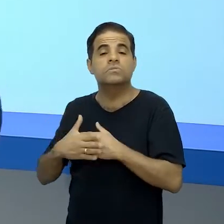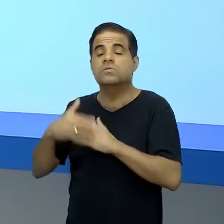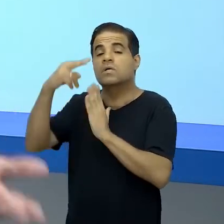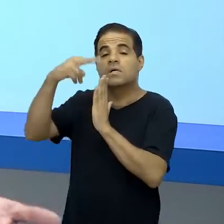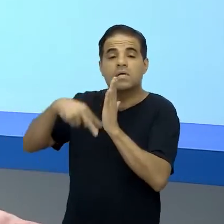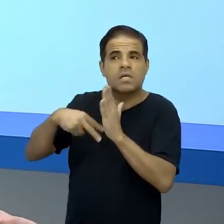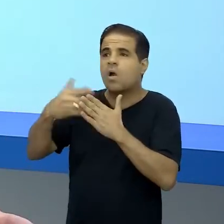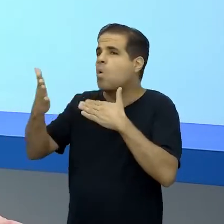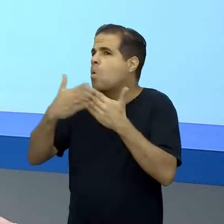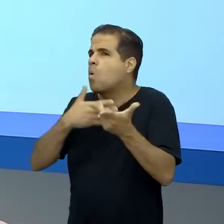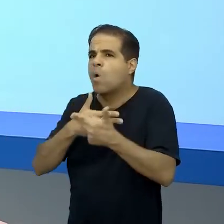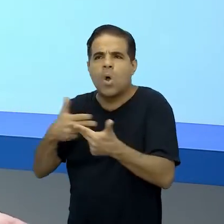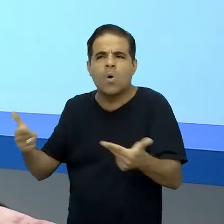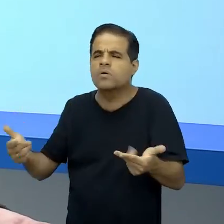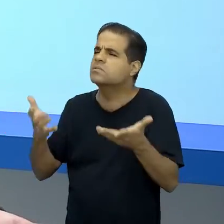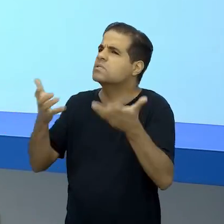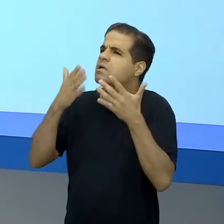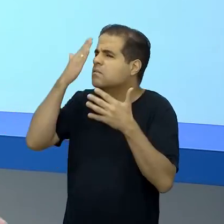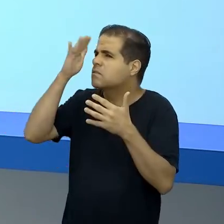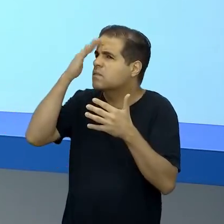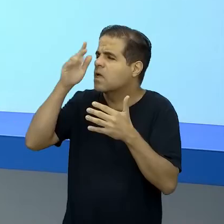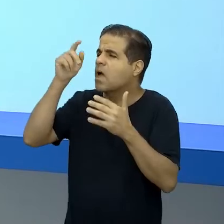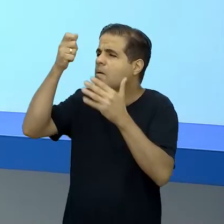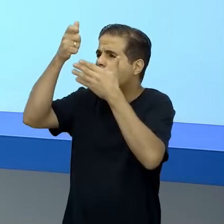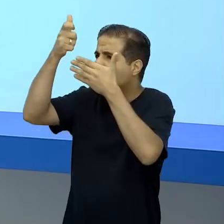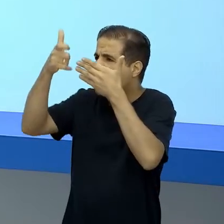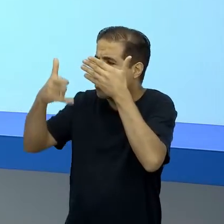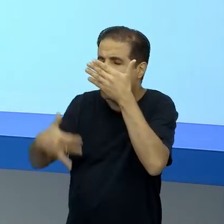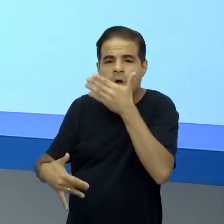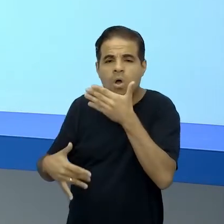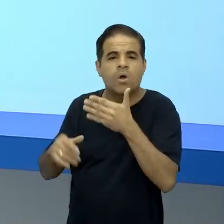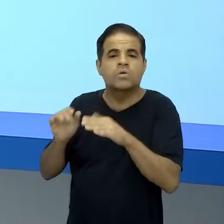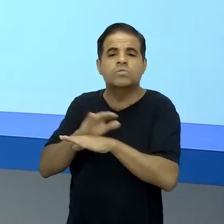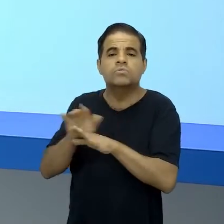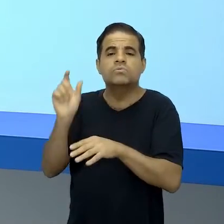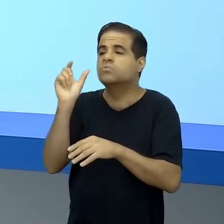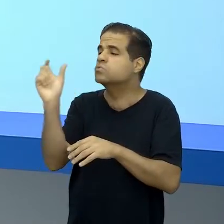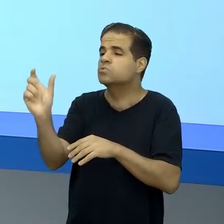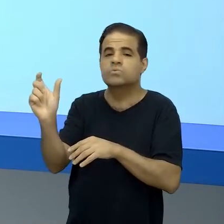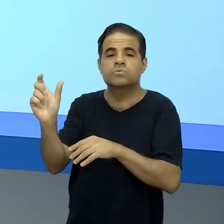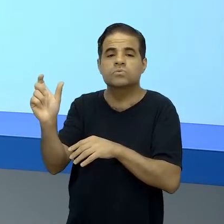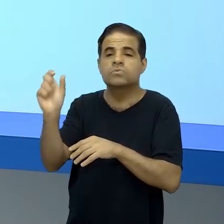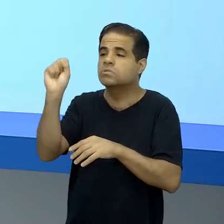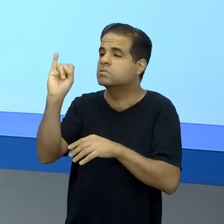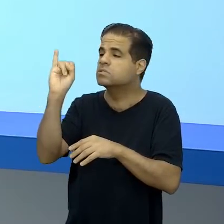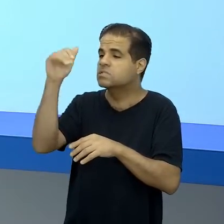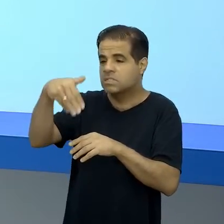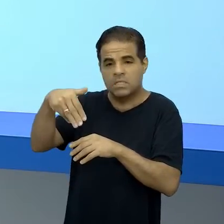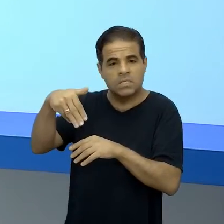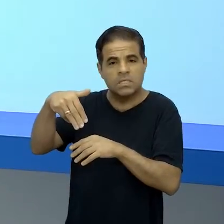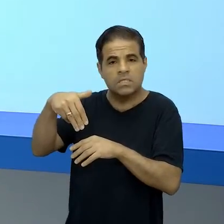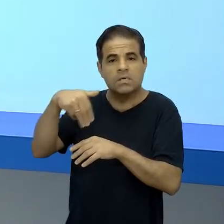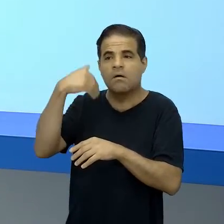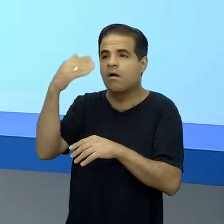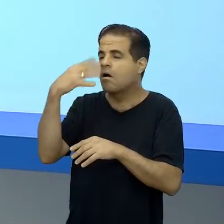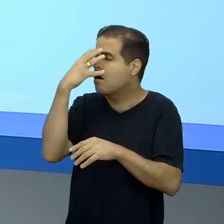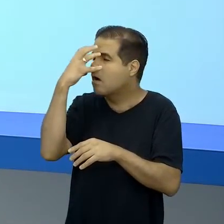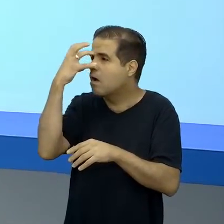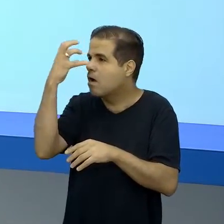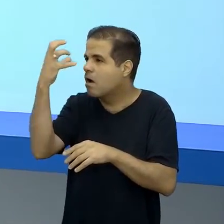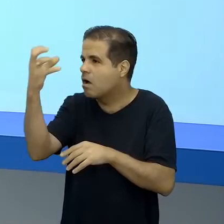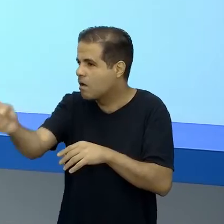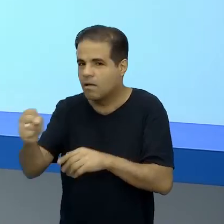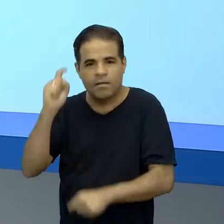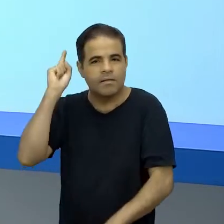ler qualquer coisa no descritivo, mas disse que no descritivo estava escrito somente a palavra sim. E aí diz que ele se apaixonou perdidamente